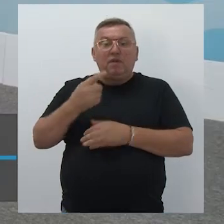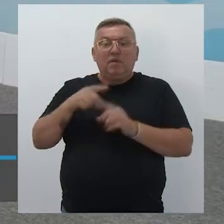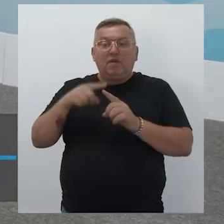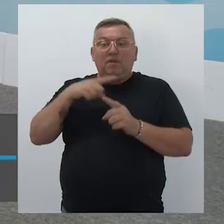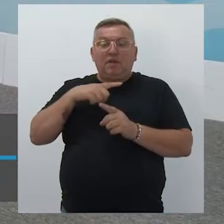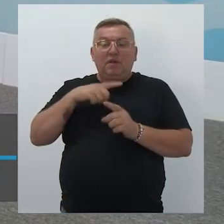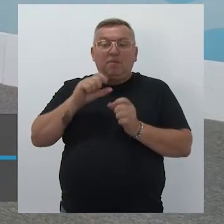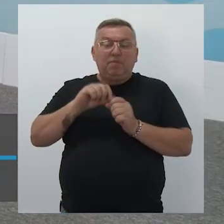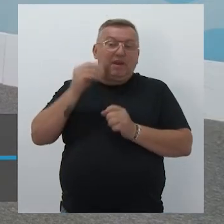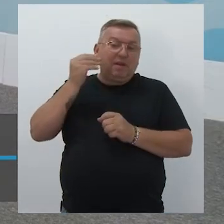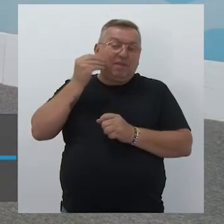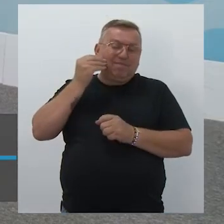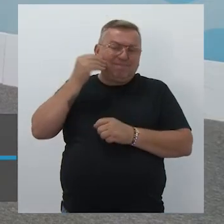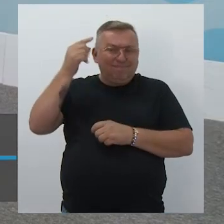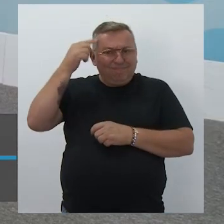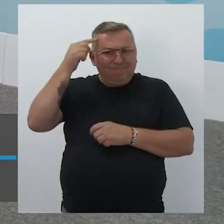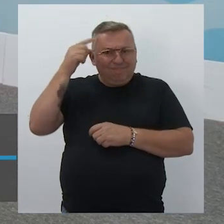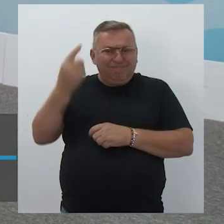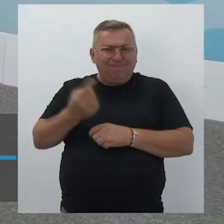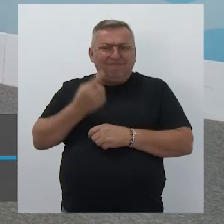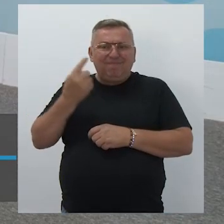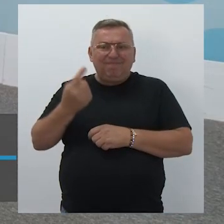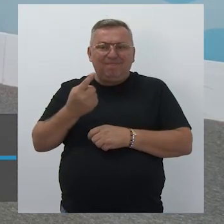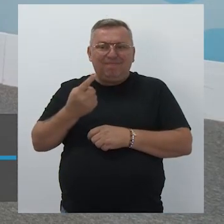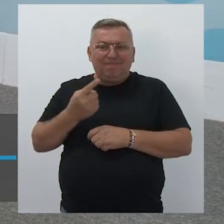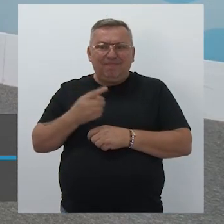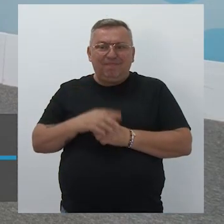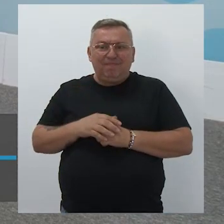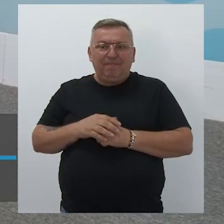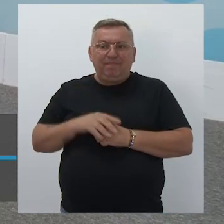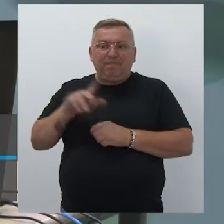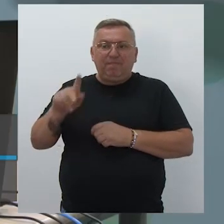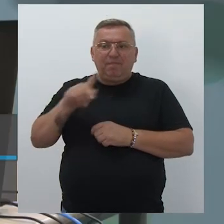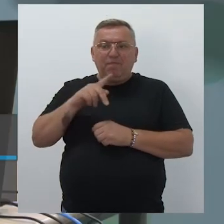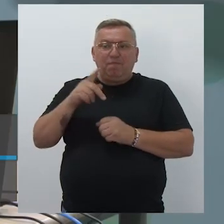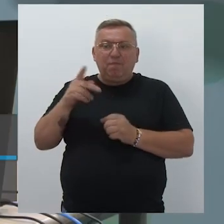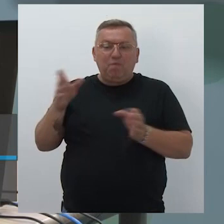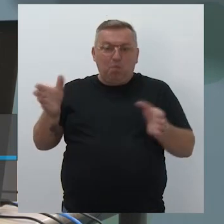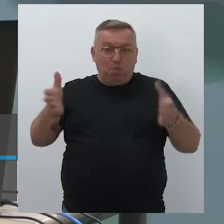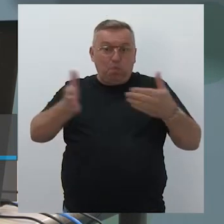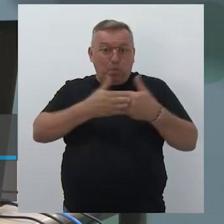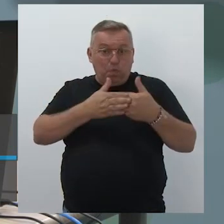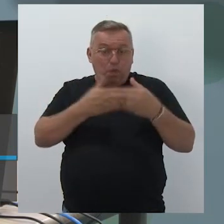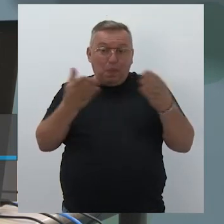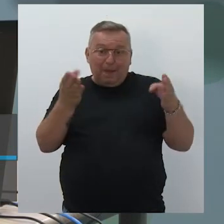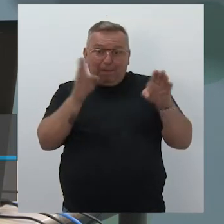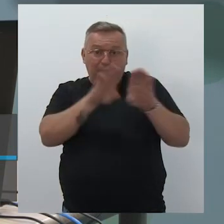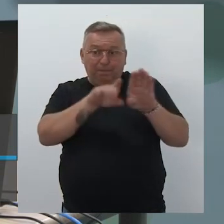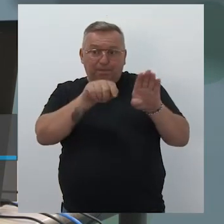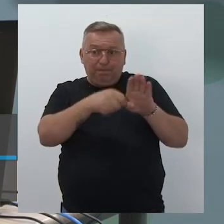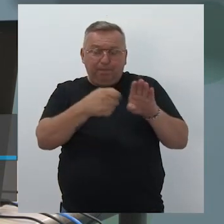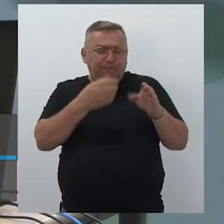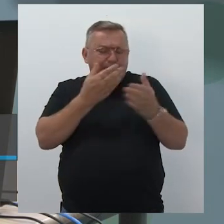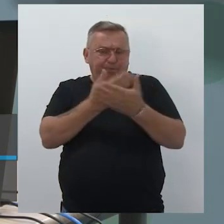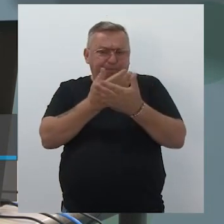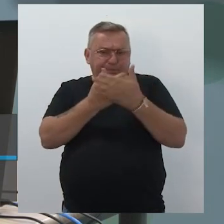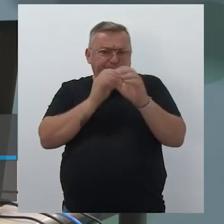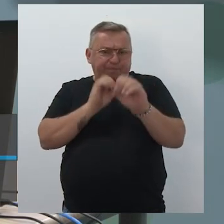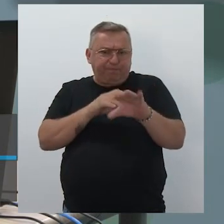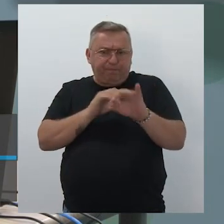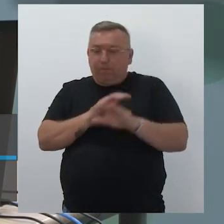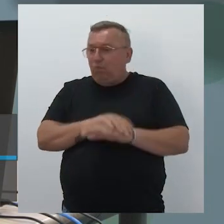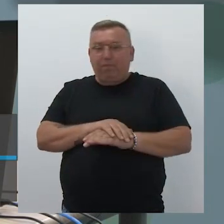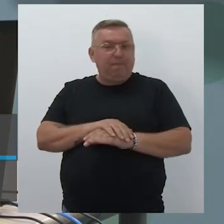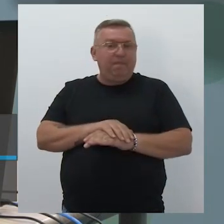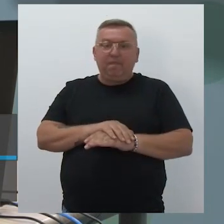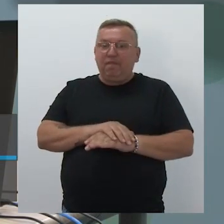gente pensava sozinho, o professor fecha, aquela velha imagem, uhum, né? O professor fecha a porta da sala de aula e dá a sua aula, né? Já não é mais